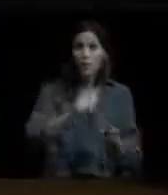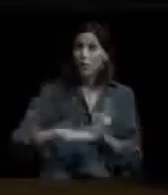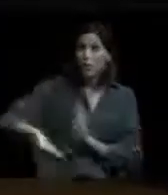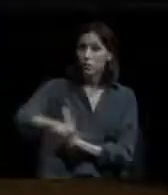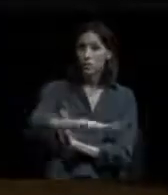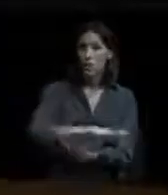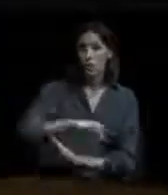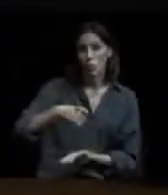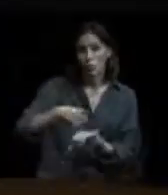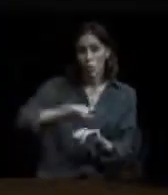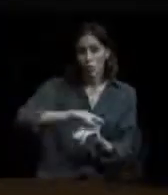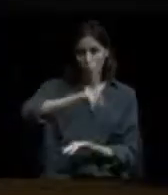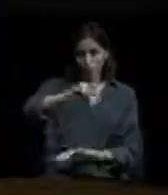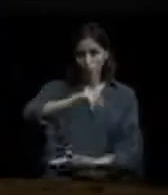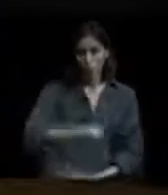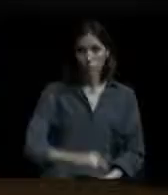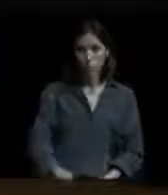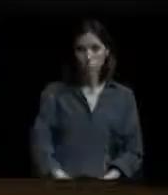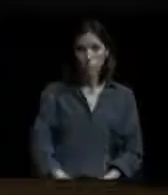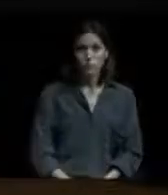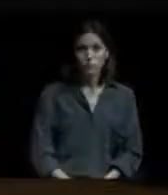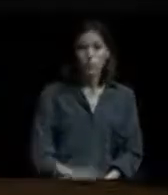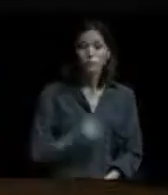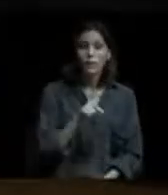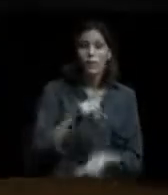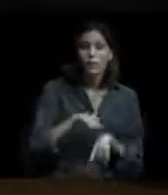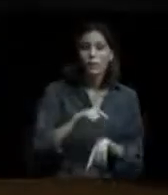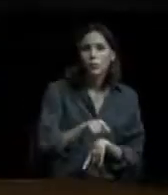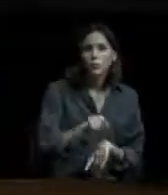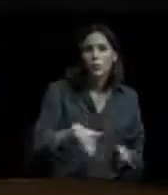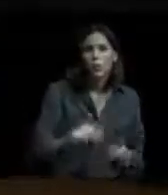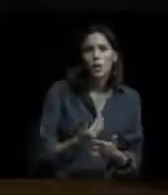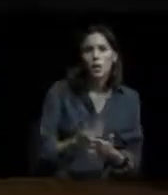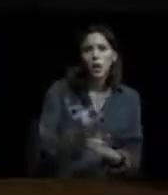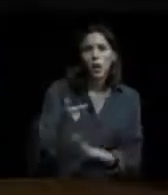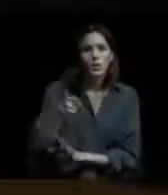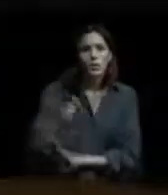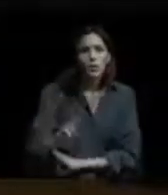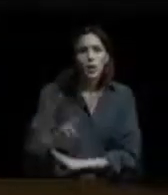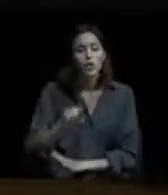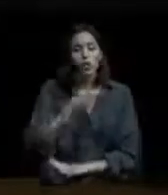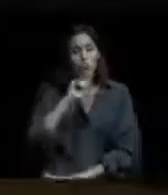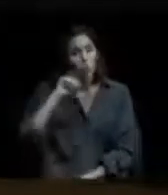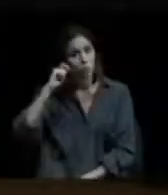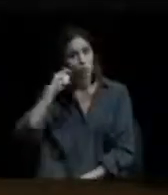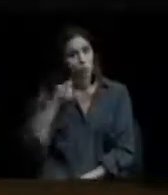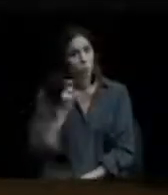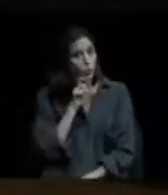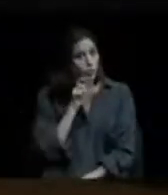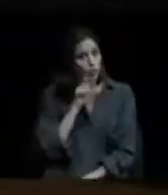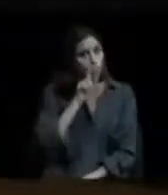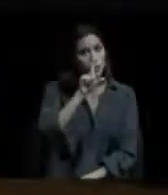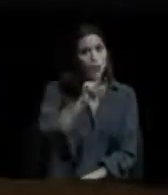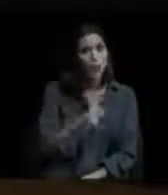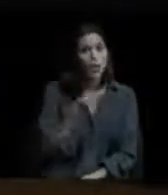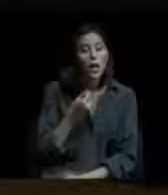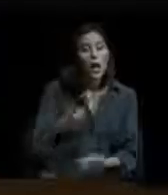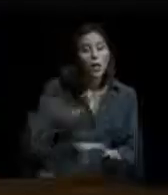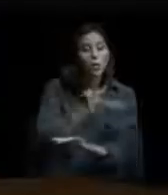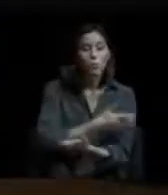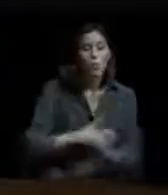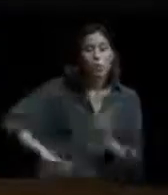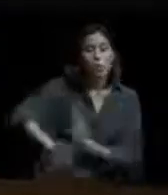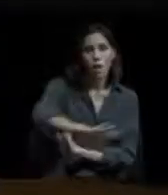aeroporto. Já nessa altura, alertáramos que a privatização poderia implicar o aumento destas taxas, vindo a afetar, para além do turismo, a economia de toda a